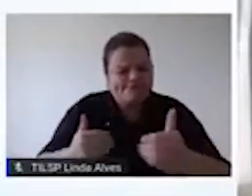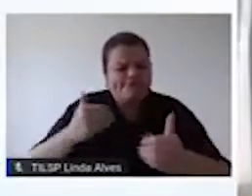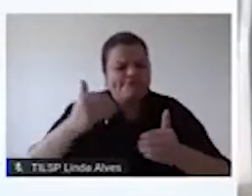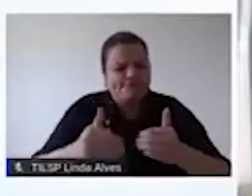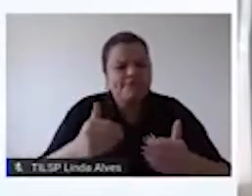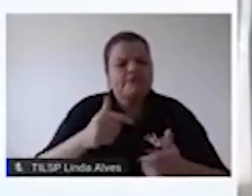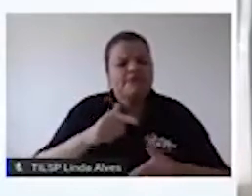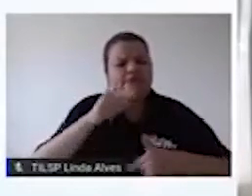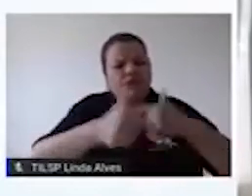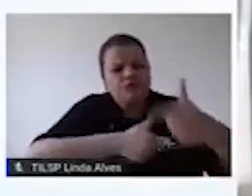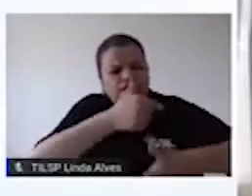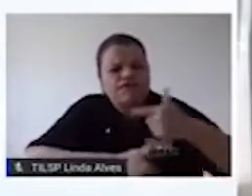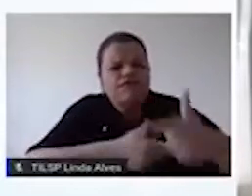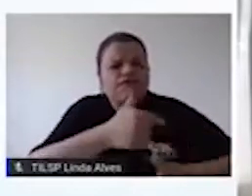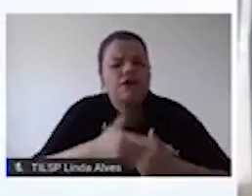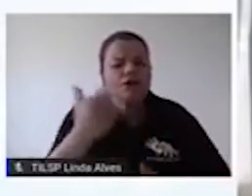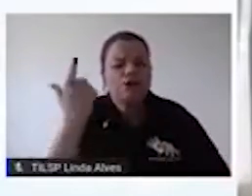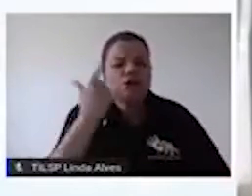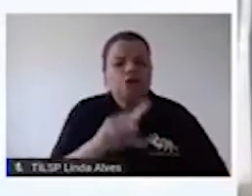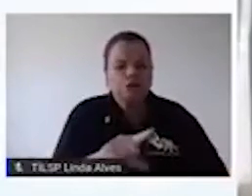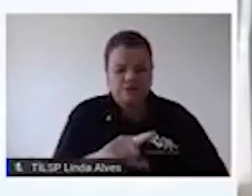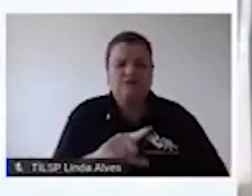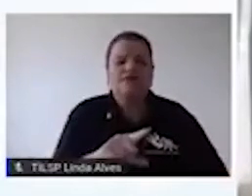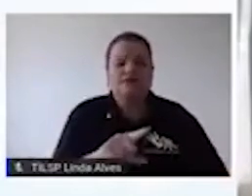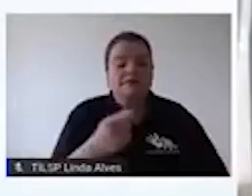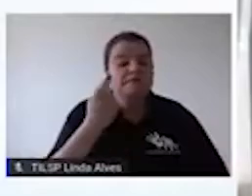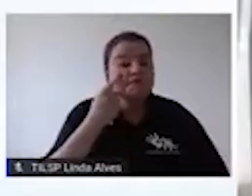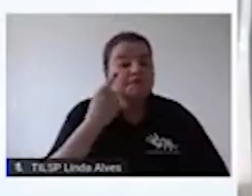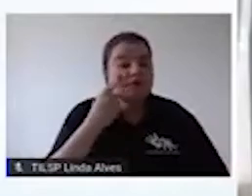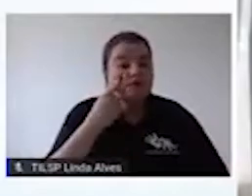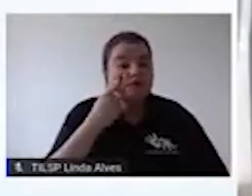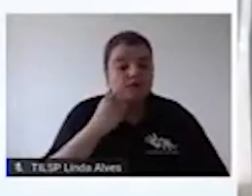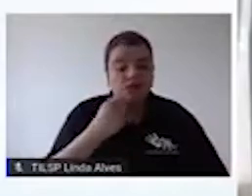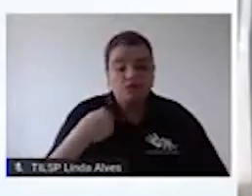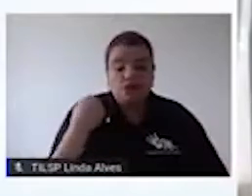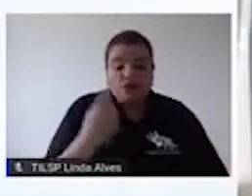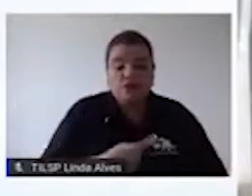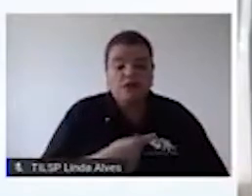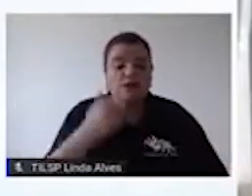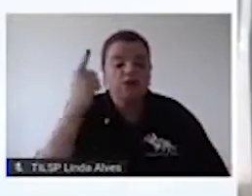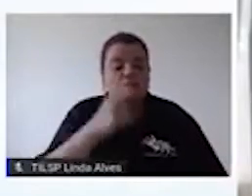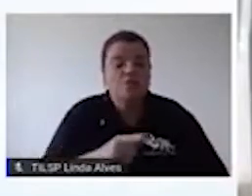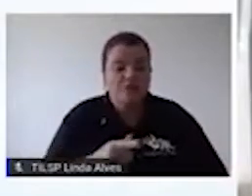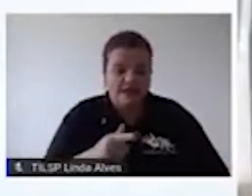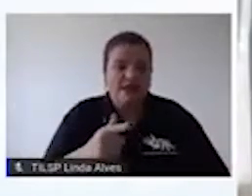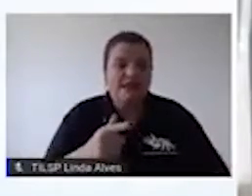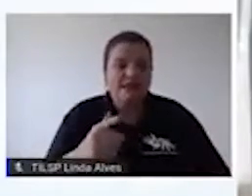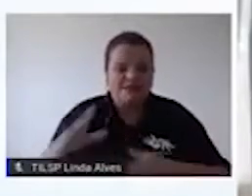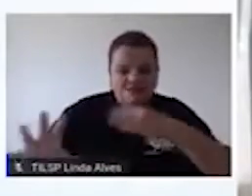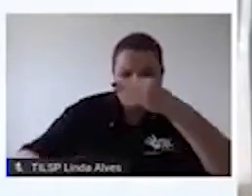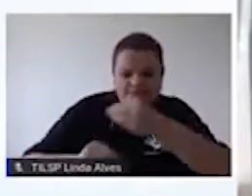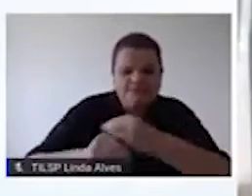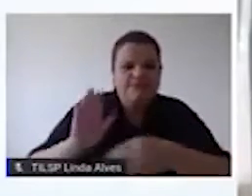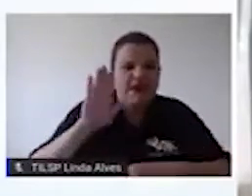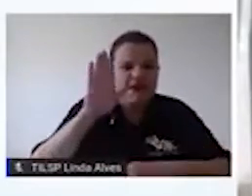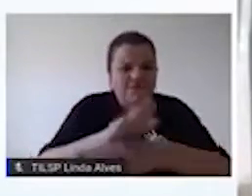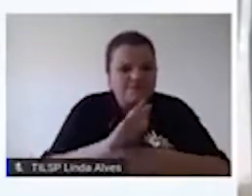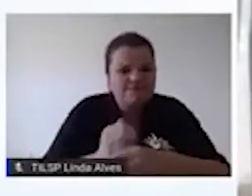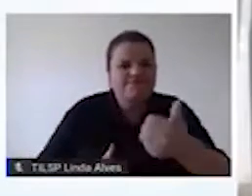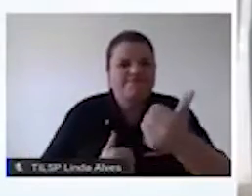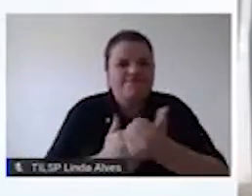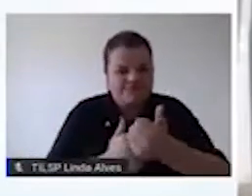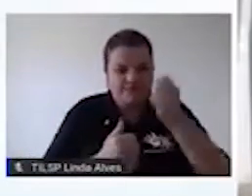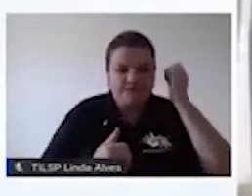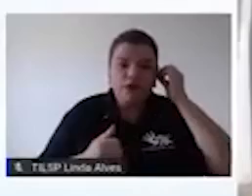comparecer, né? Precisam participar e ver que elas podem contribuir e muito, e muito. E talvez, né, com um número maior